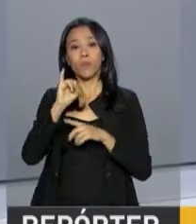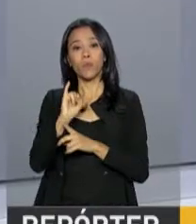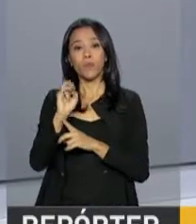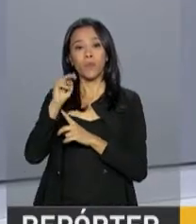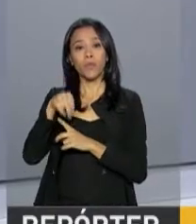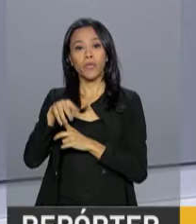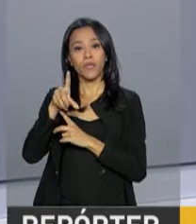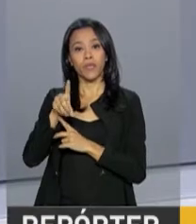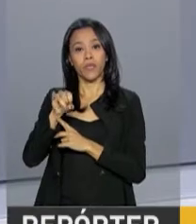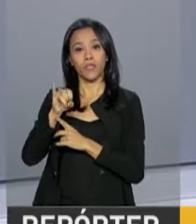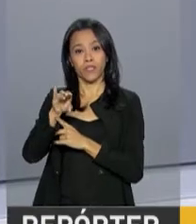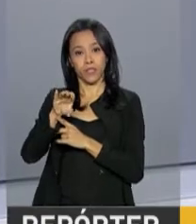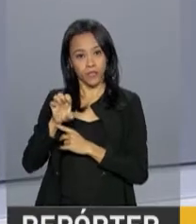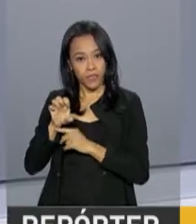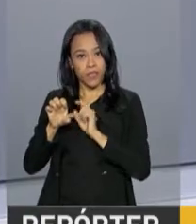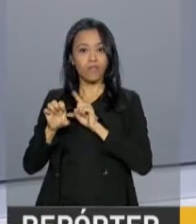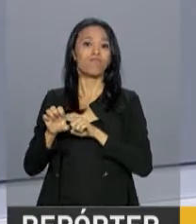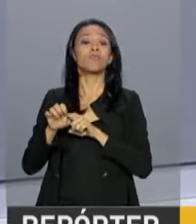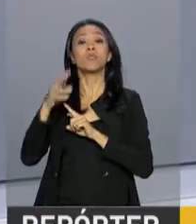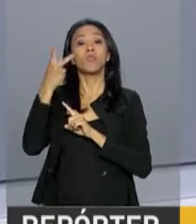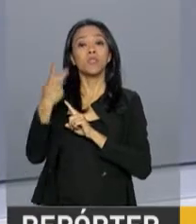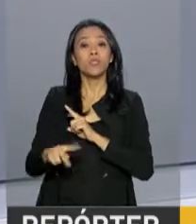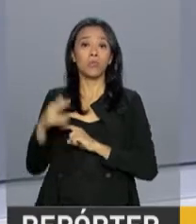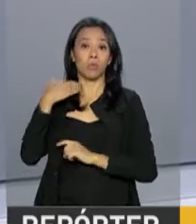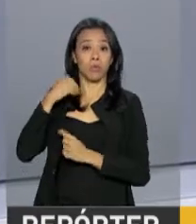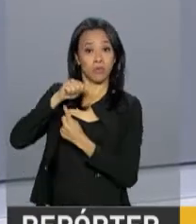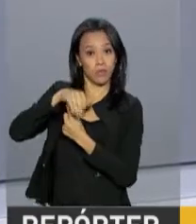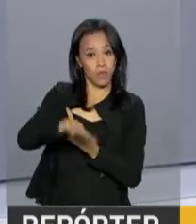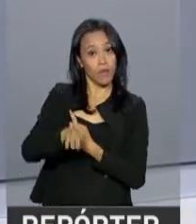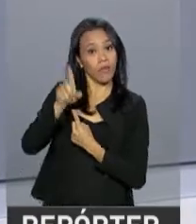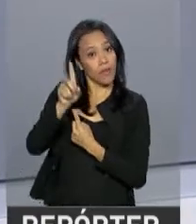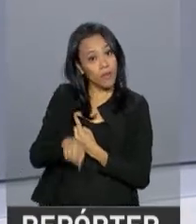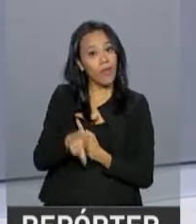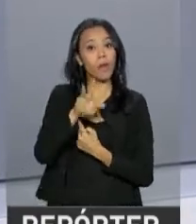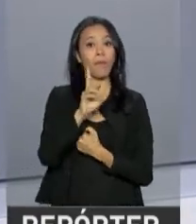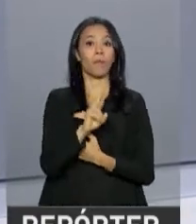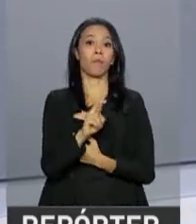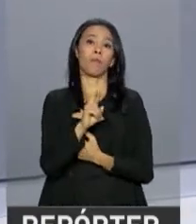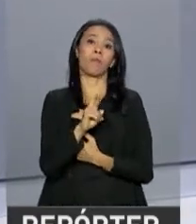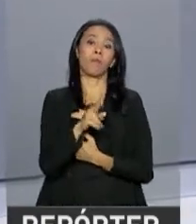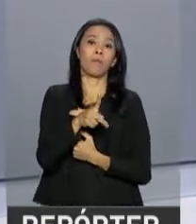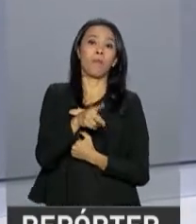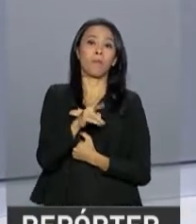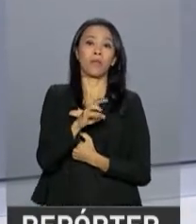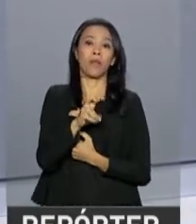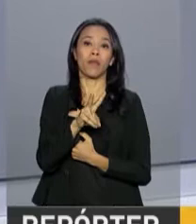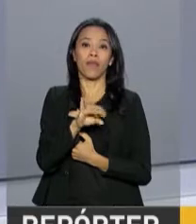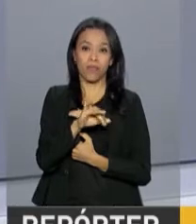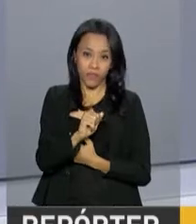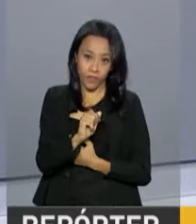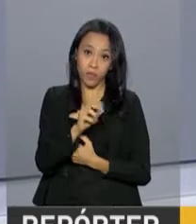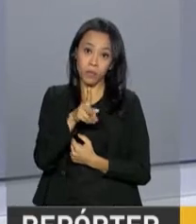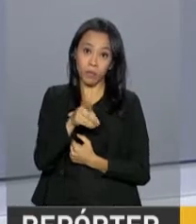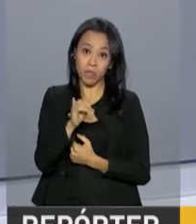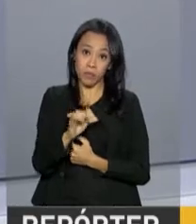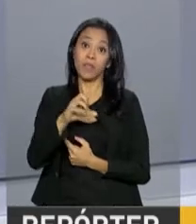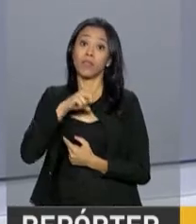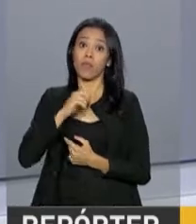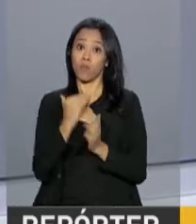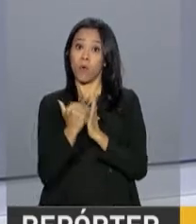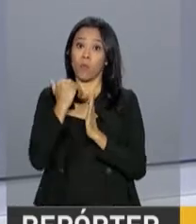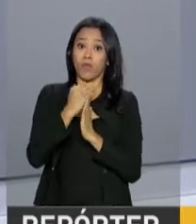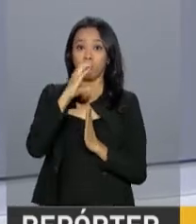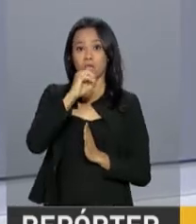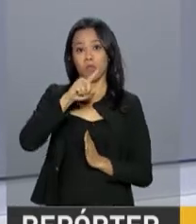atividade econômica do banco central considerado uma prévia do pib teve alta de 0,46 por cento em abril na comparação com